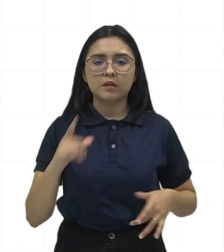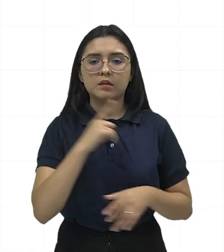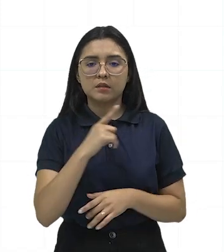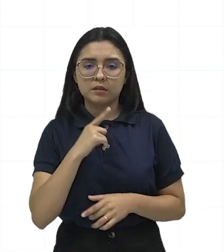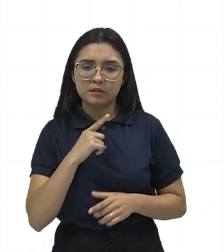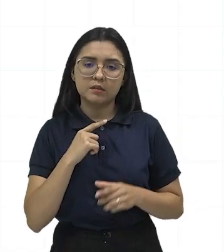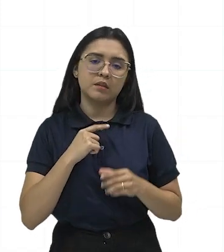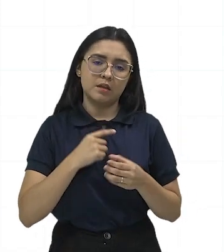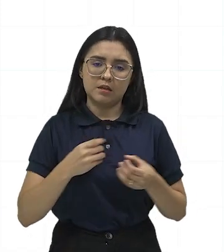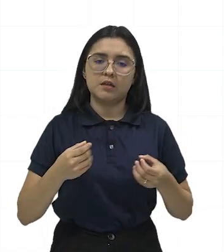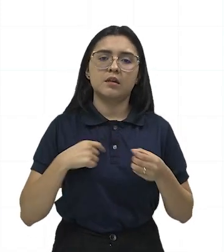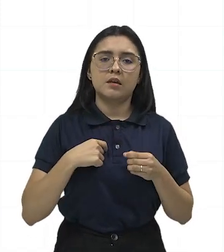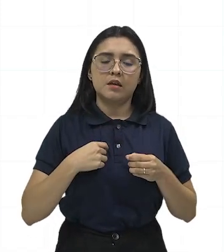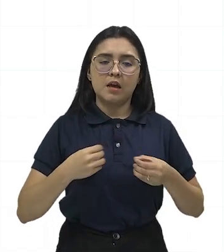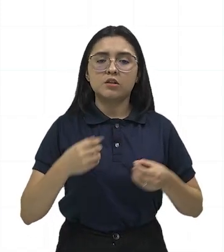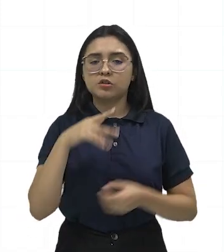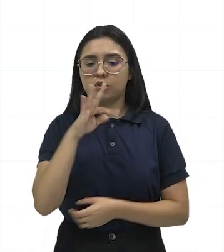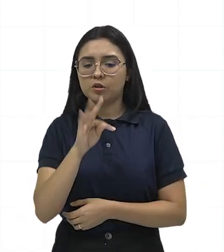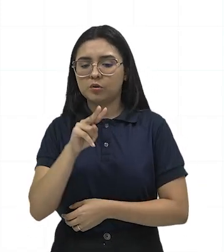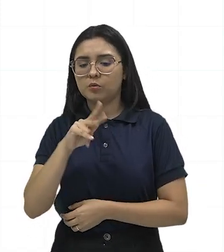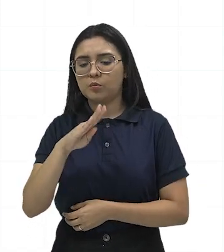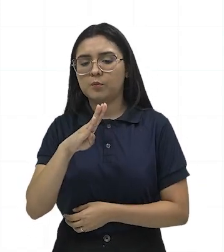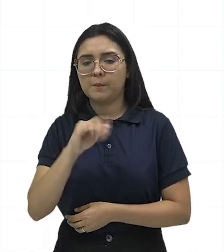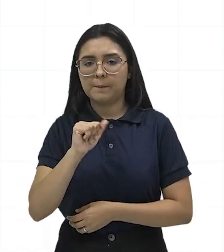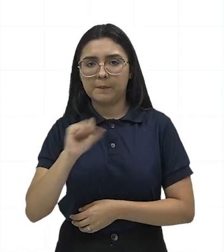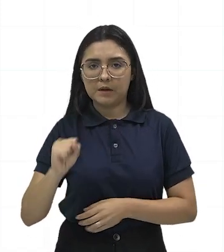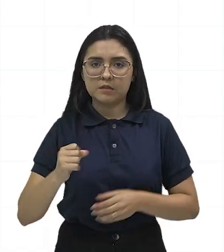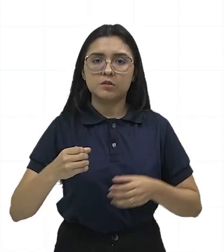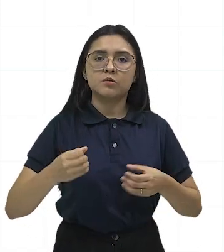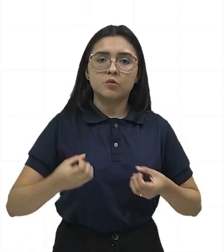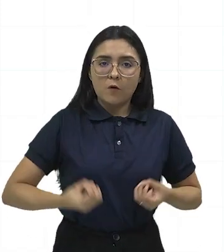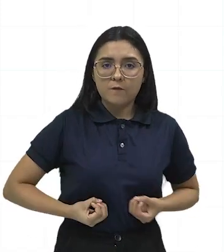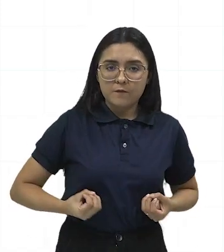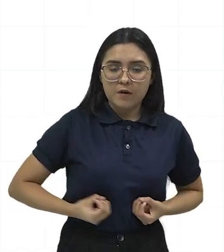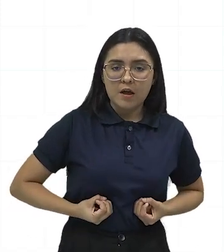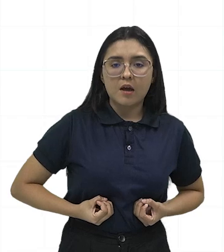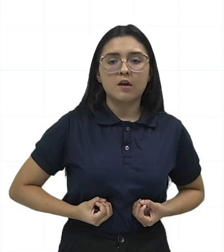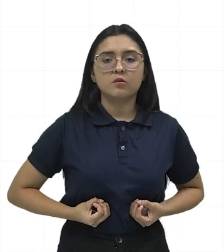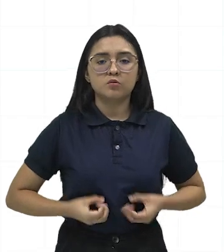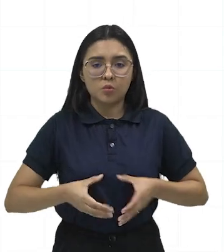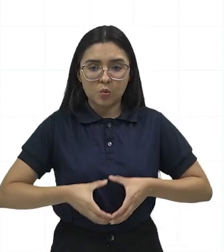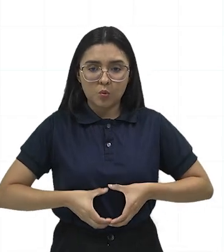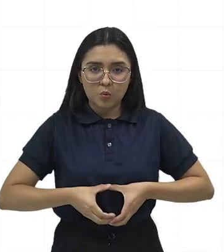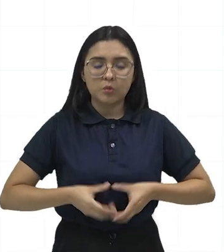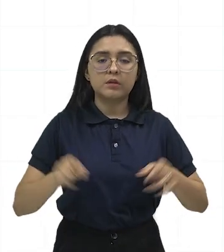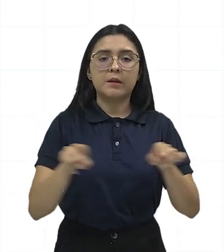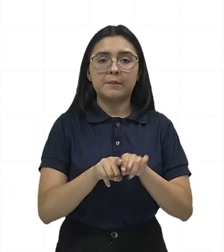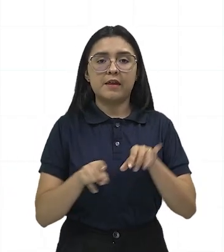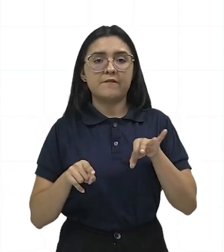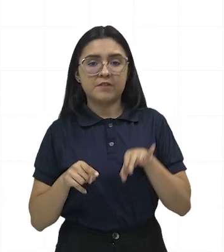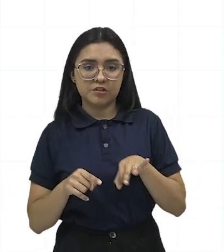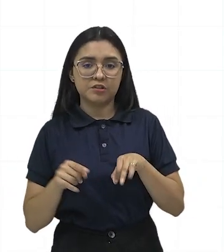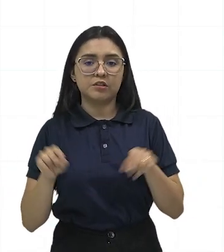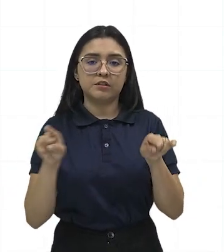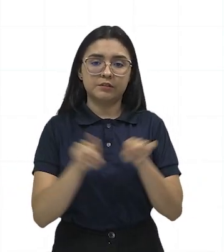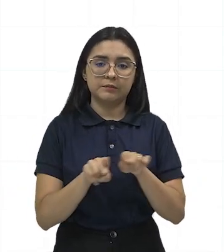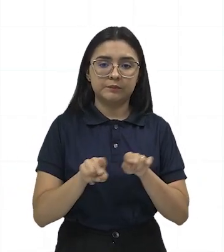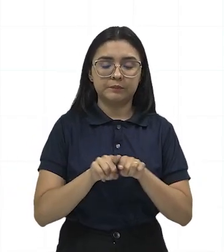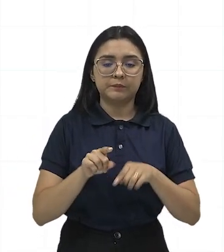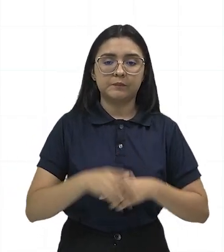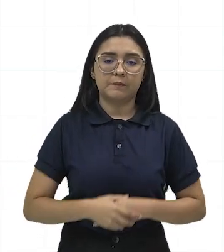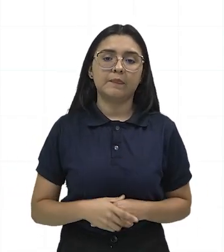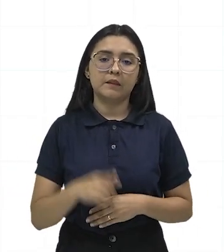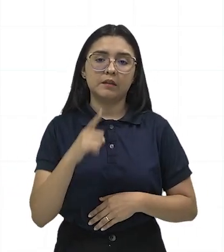as tubas uterinas, os ovários, o útero e a vagina, que estão localizados na região inferior